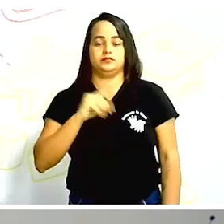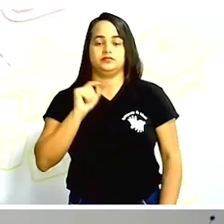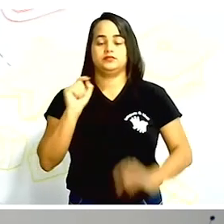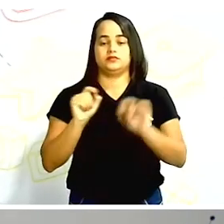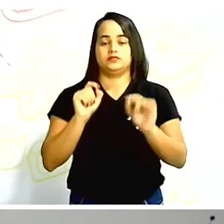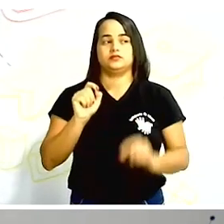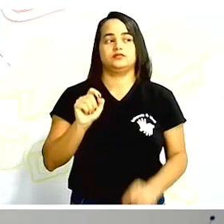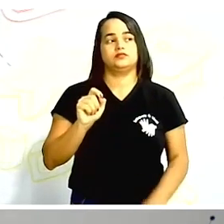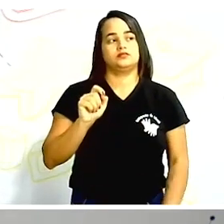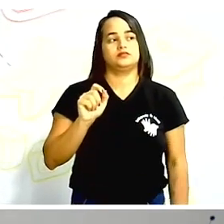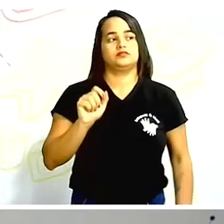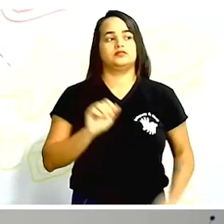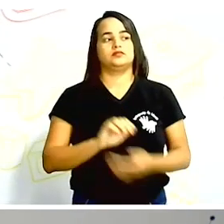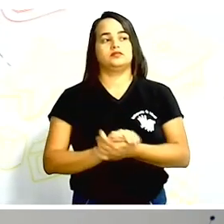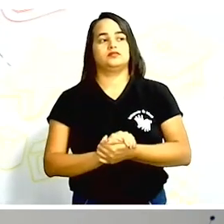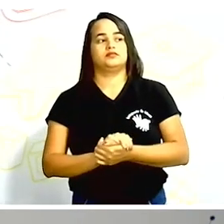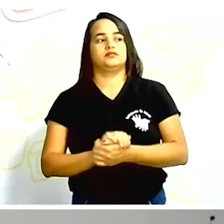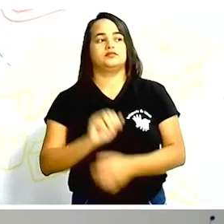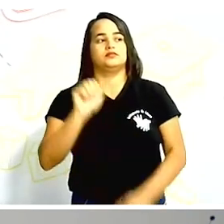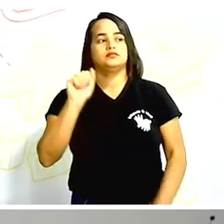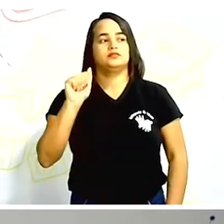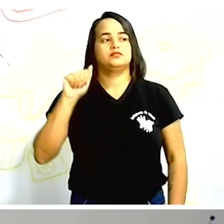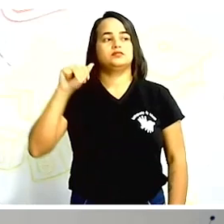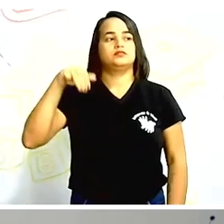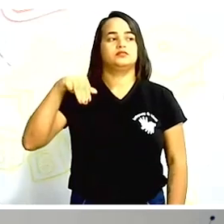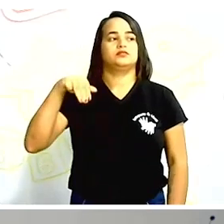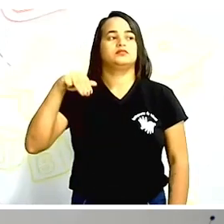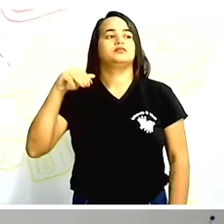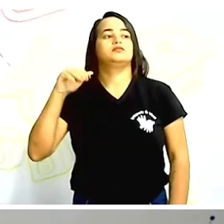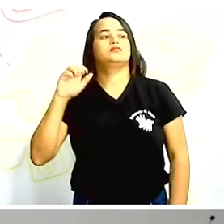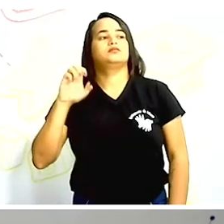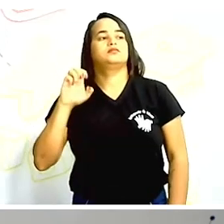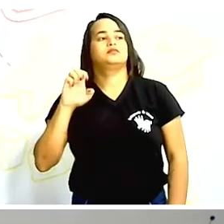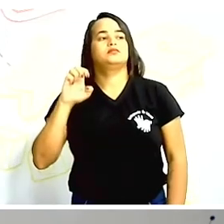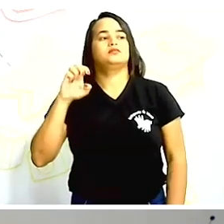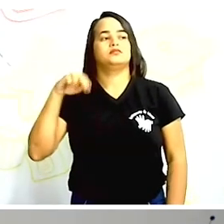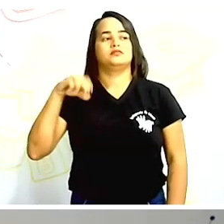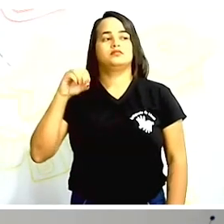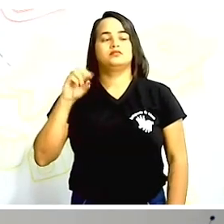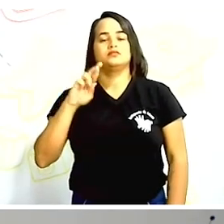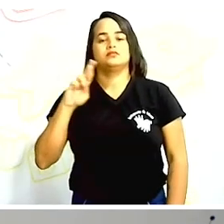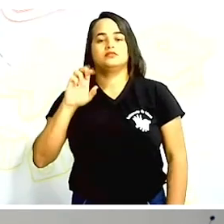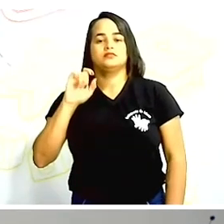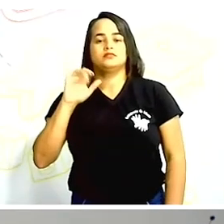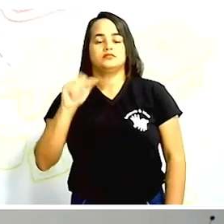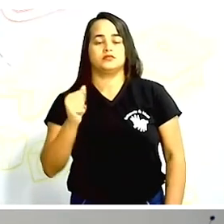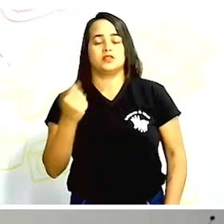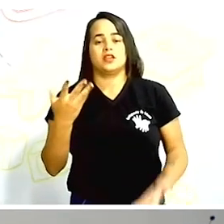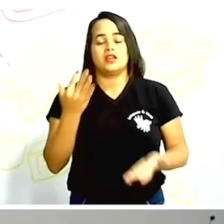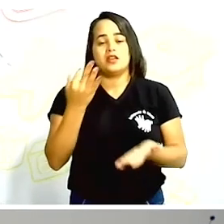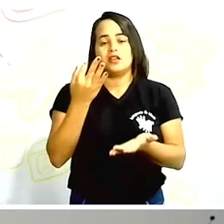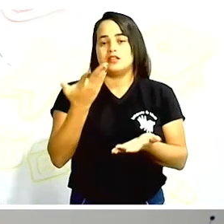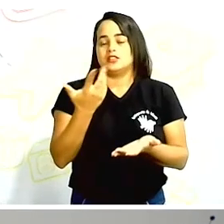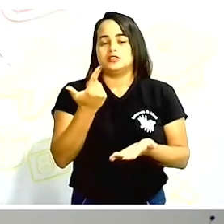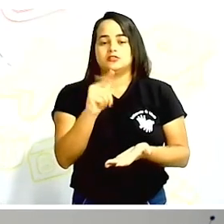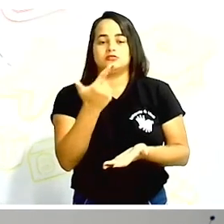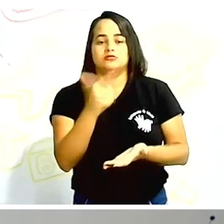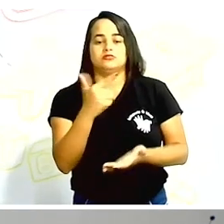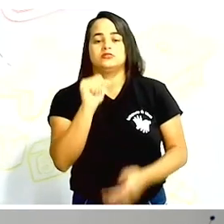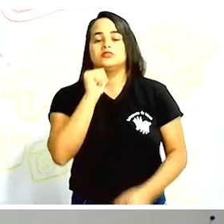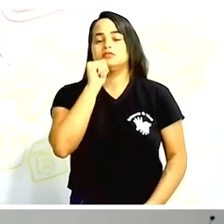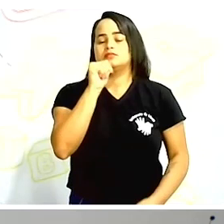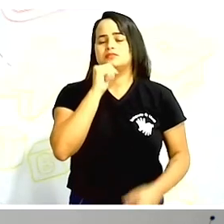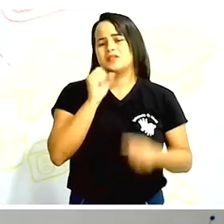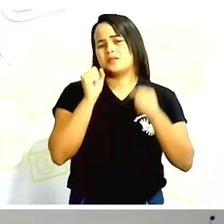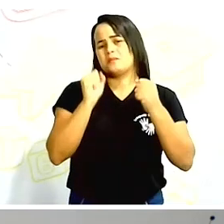amenorreia, que é a nossa conhecida como ausência da menstruação, quando a mulher ela deixa de ter a menstruação. Pode até parecer um negócio,